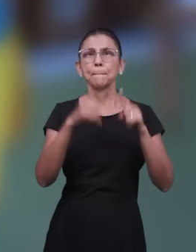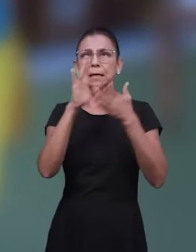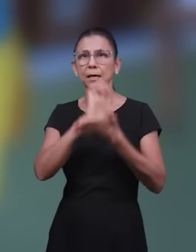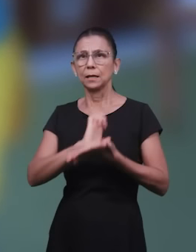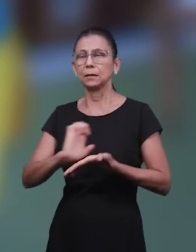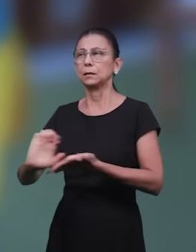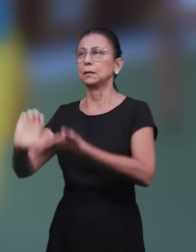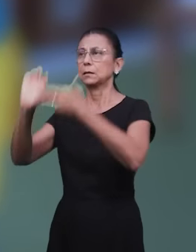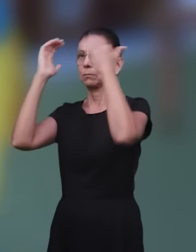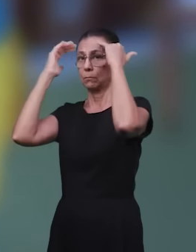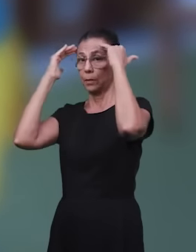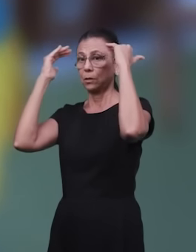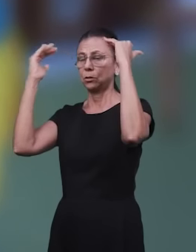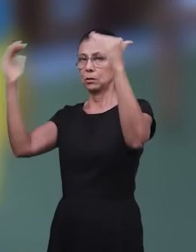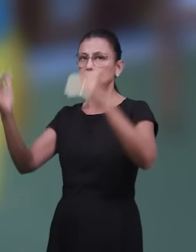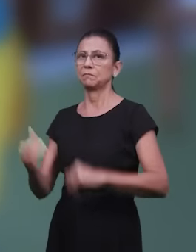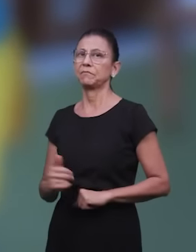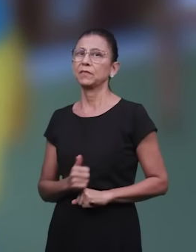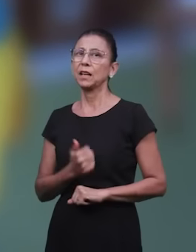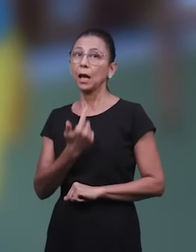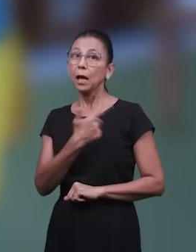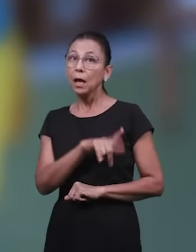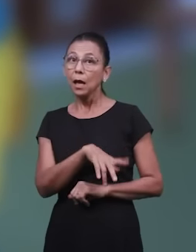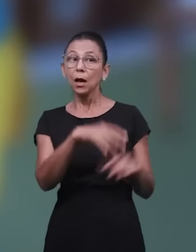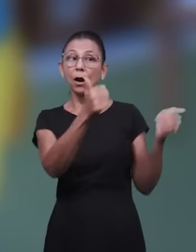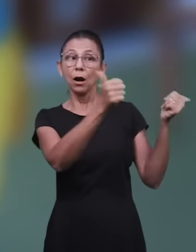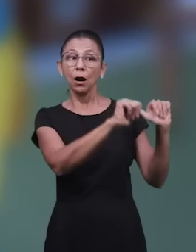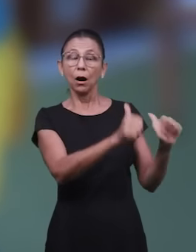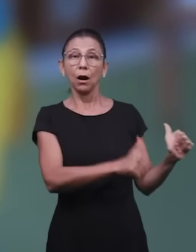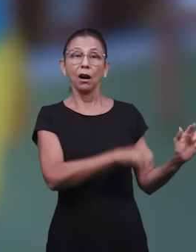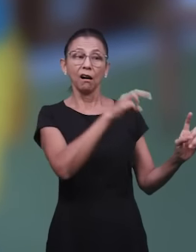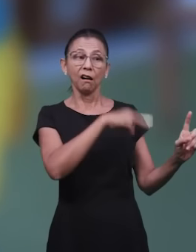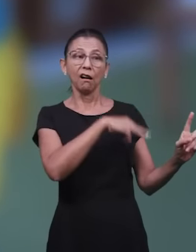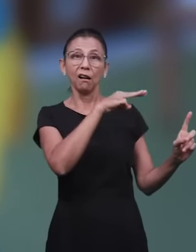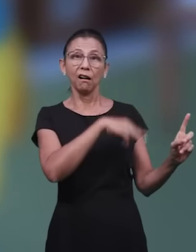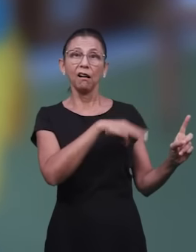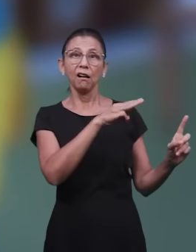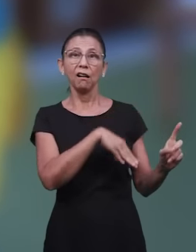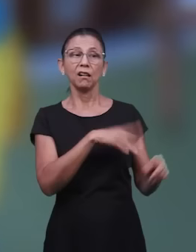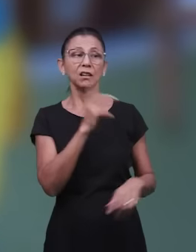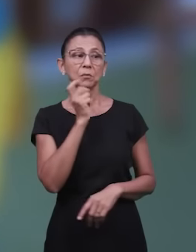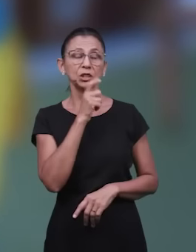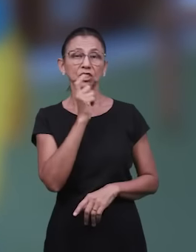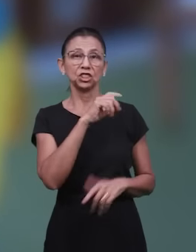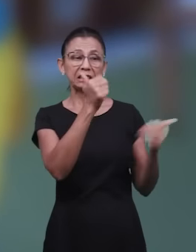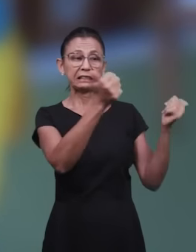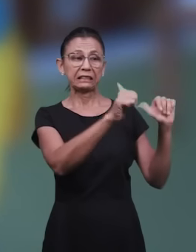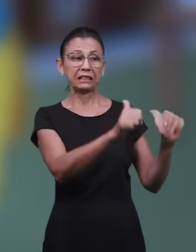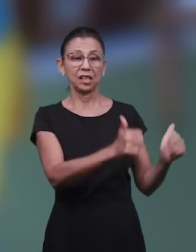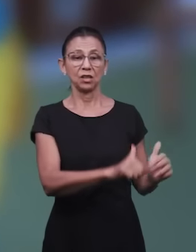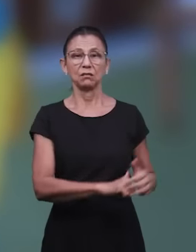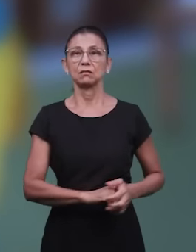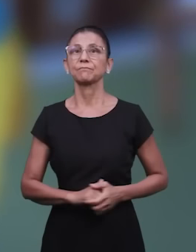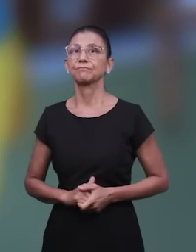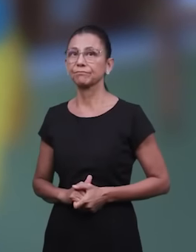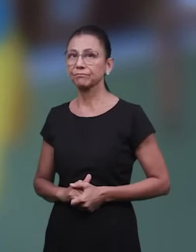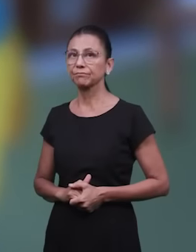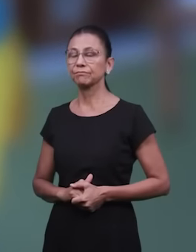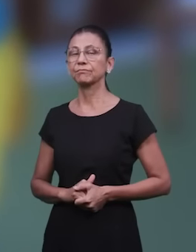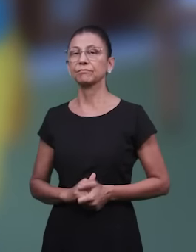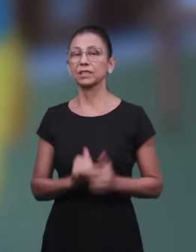em desobediência. Eles estavam até servindo a outros deuses, deuses de mentira.